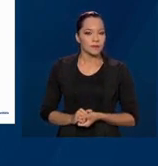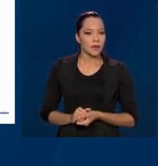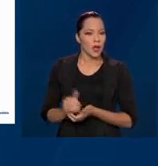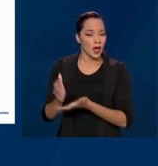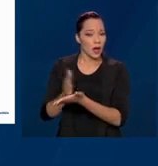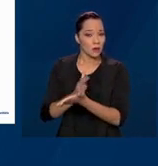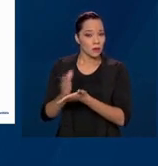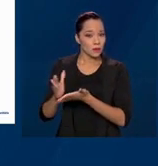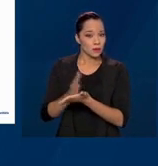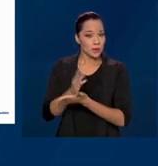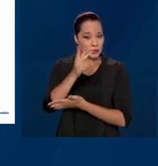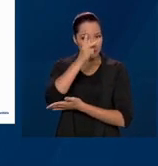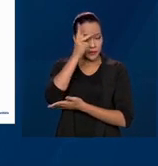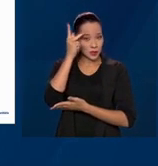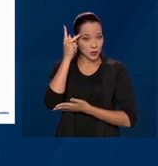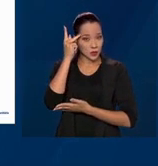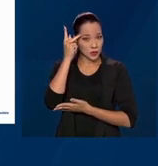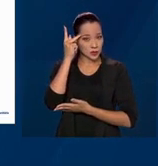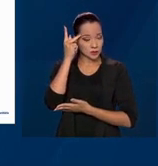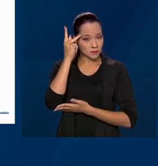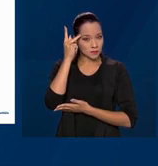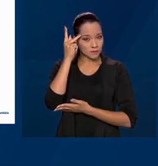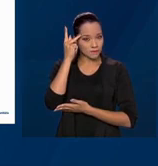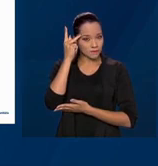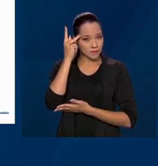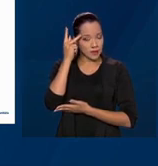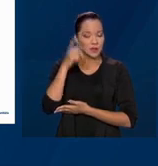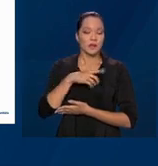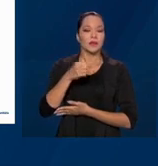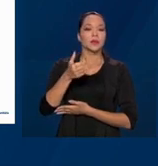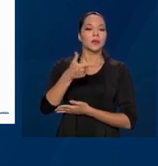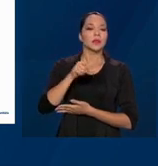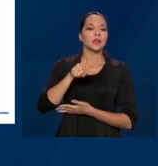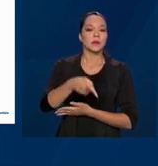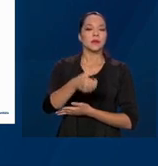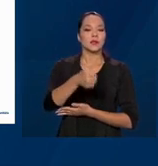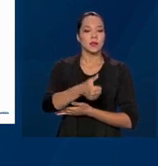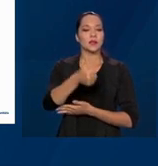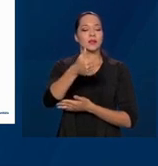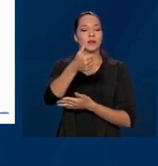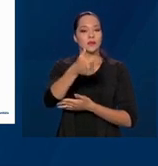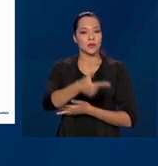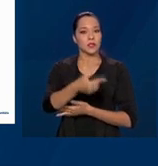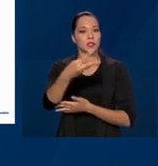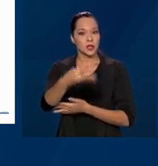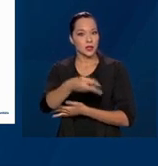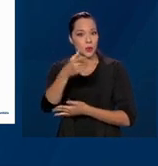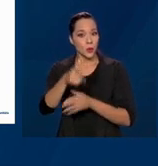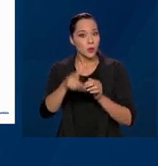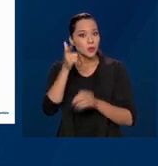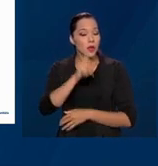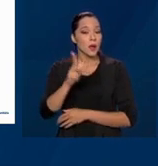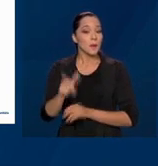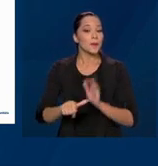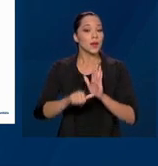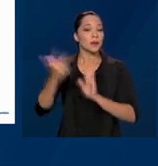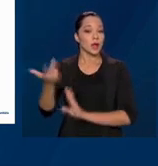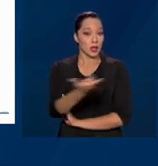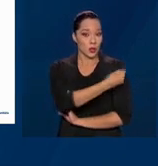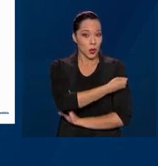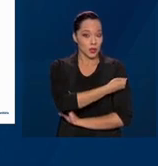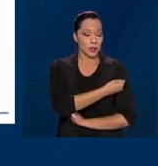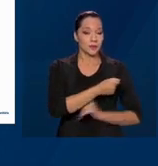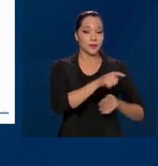algumas pessoas tiveram... Então, 12.123 receberam a primeira dose,